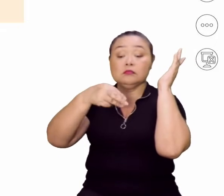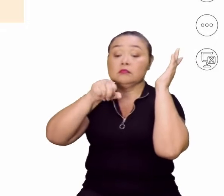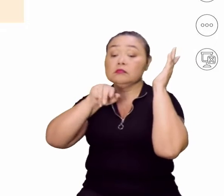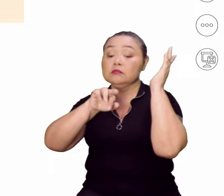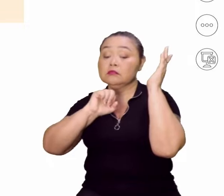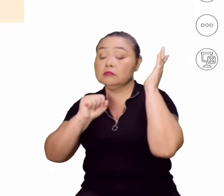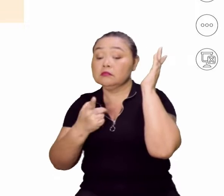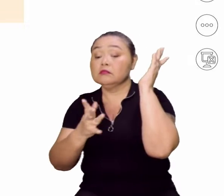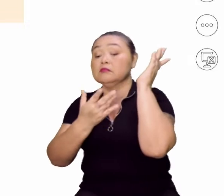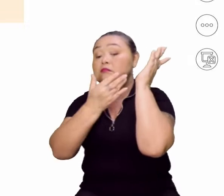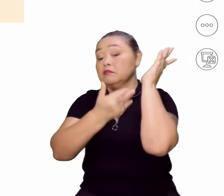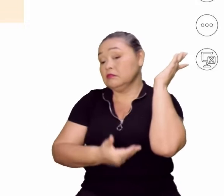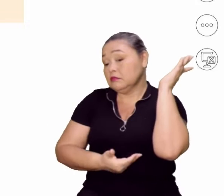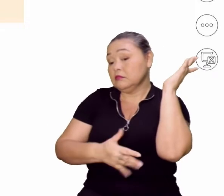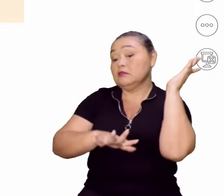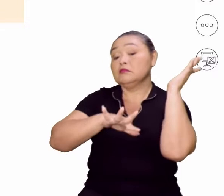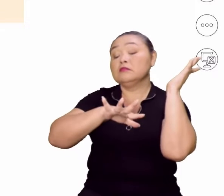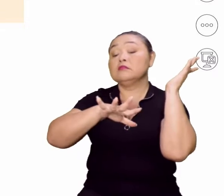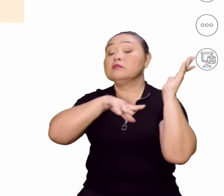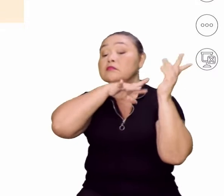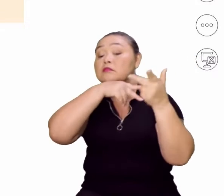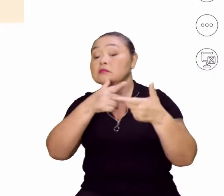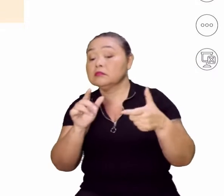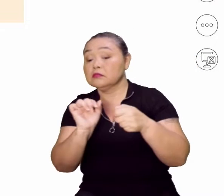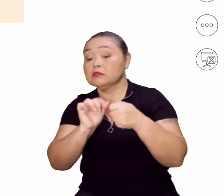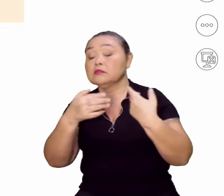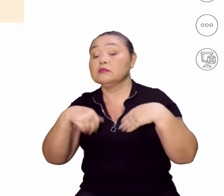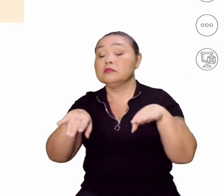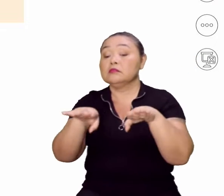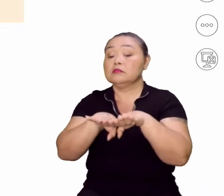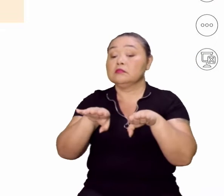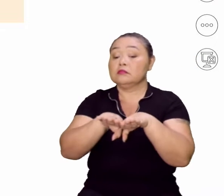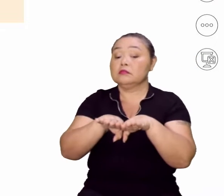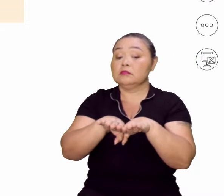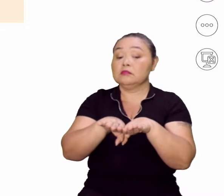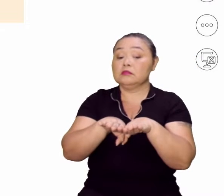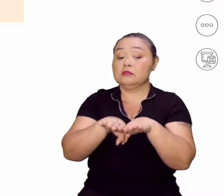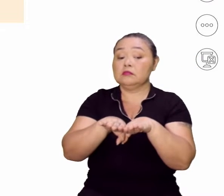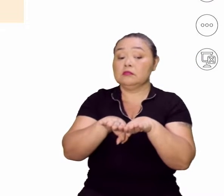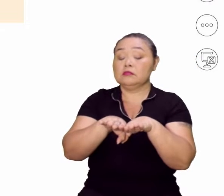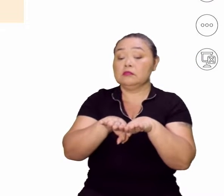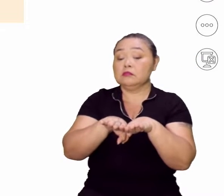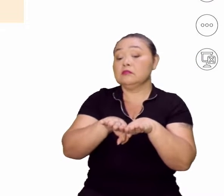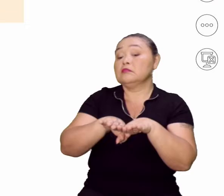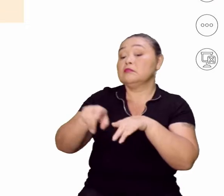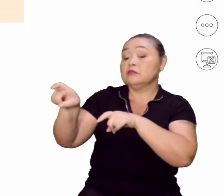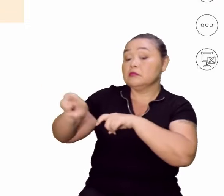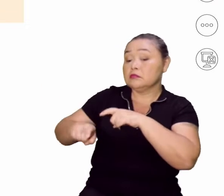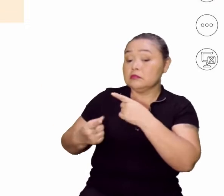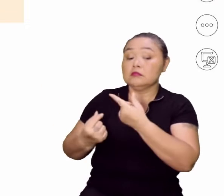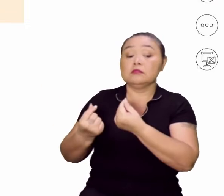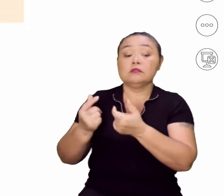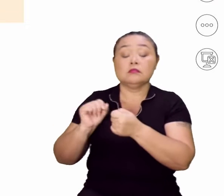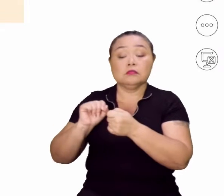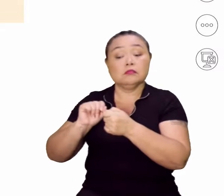mineral, vegetal, animal. É também a questão do agronegócio, agrobusiness.